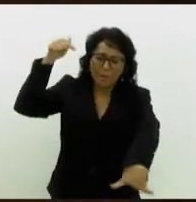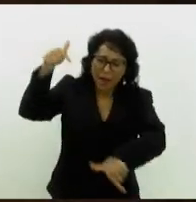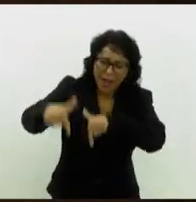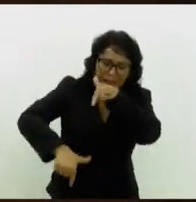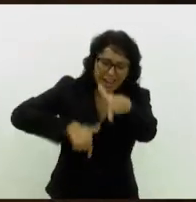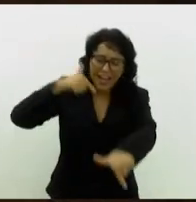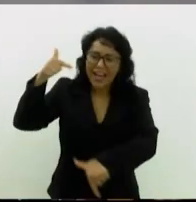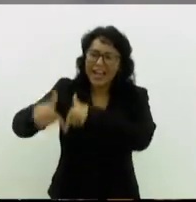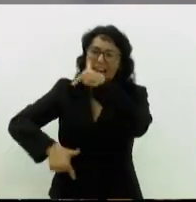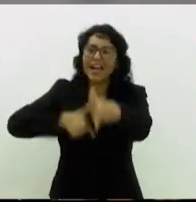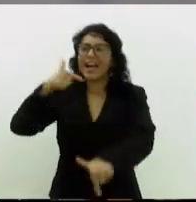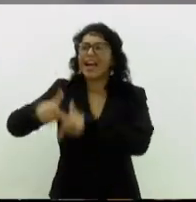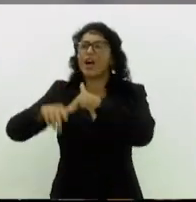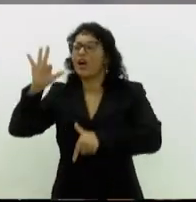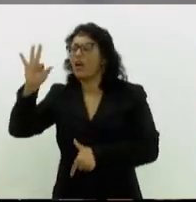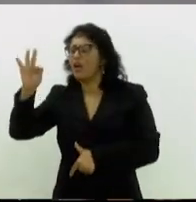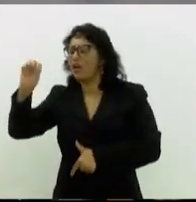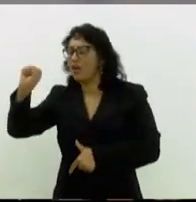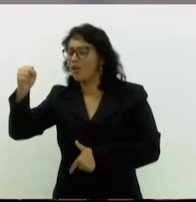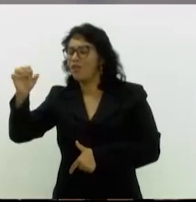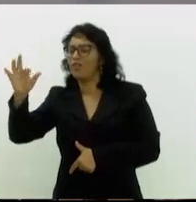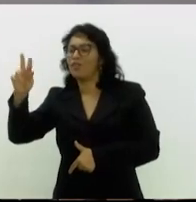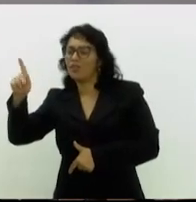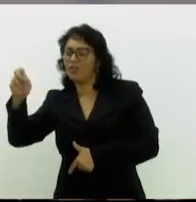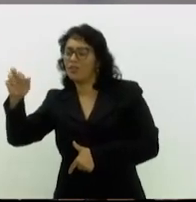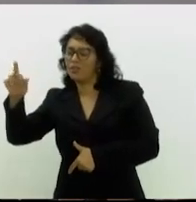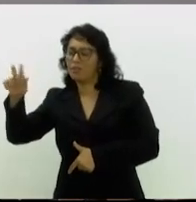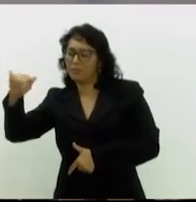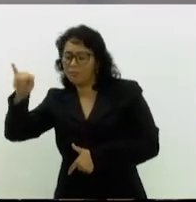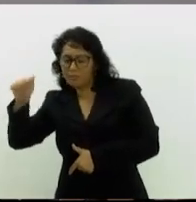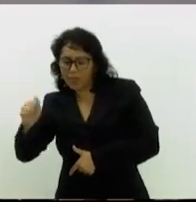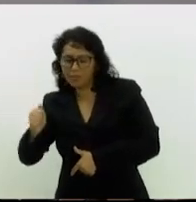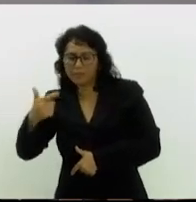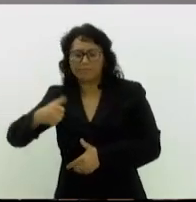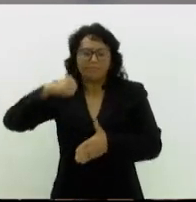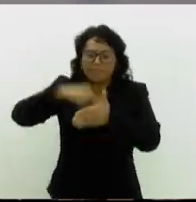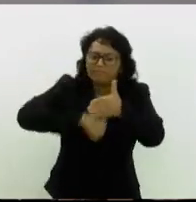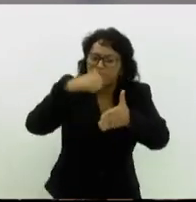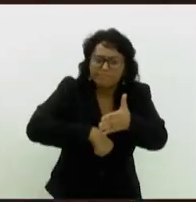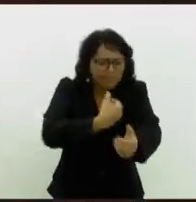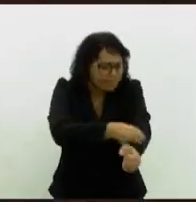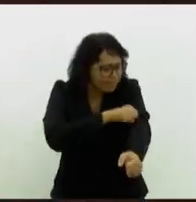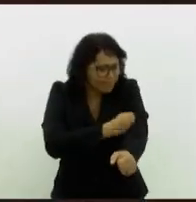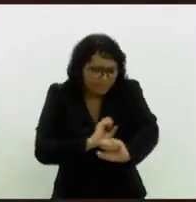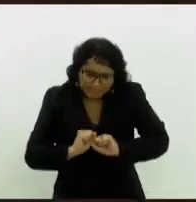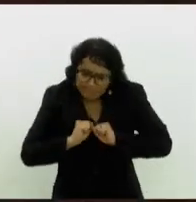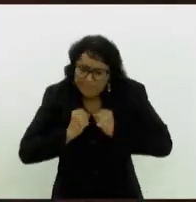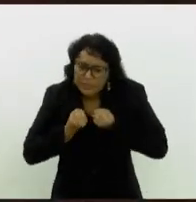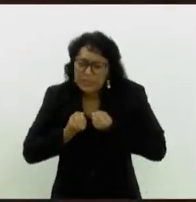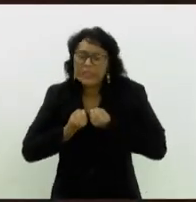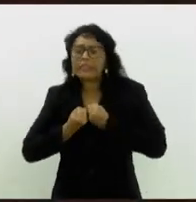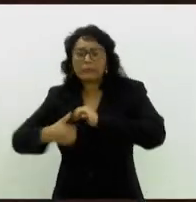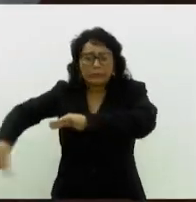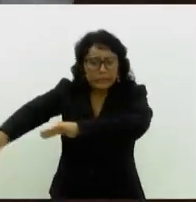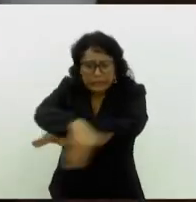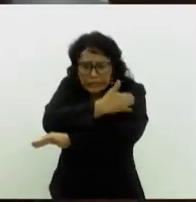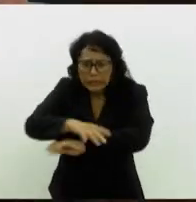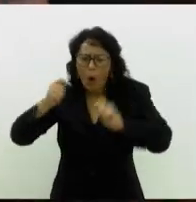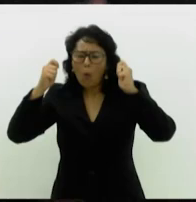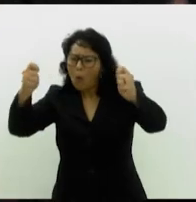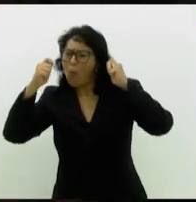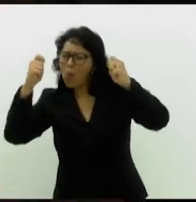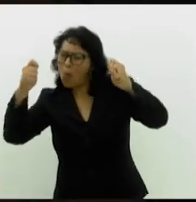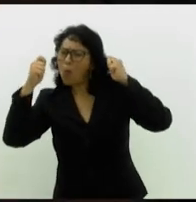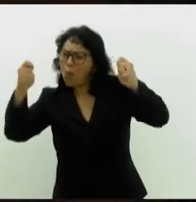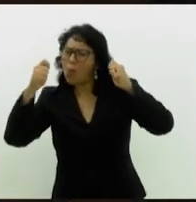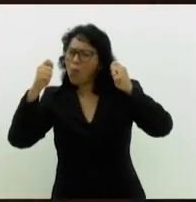do fosp que estão aqui na luta que estão sobretudo na rua né Não só hoje